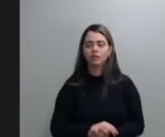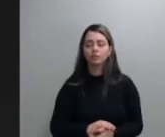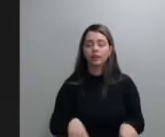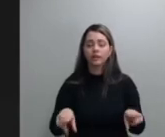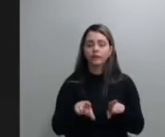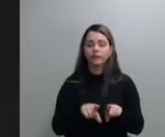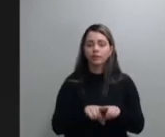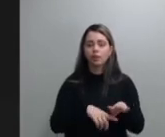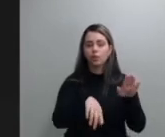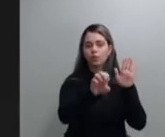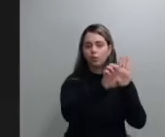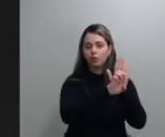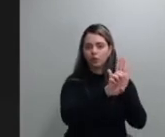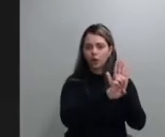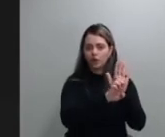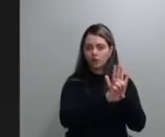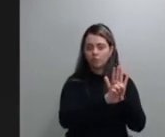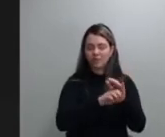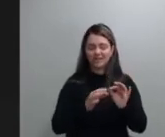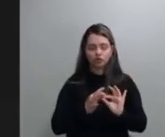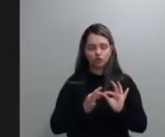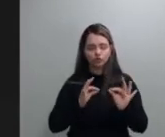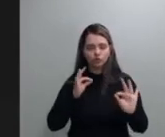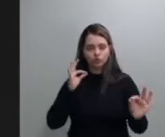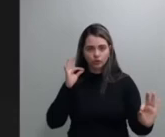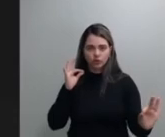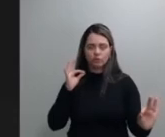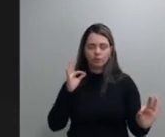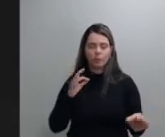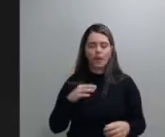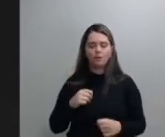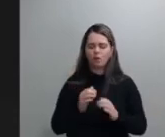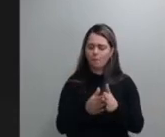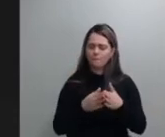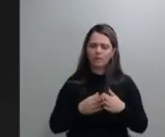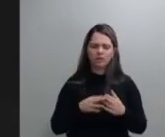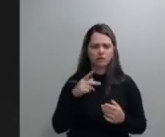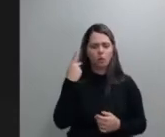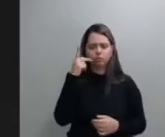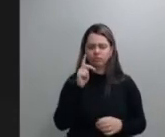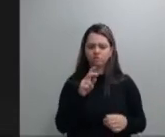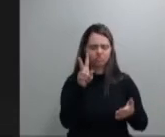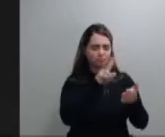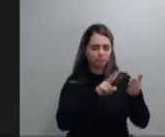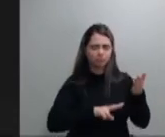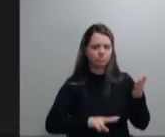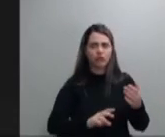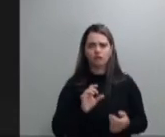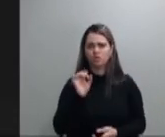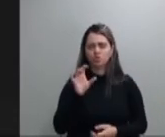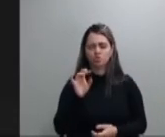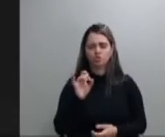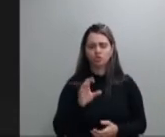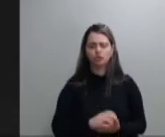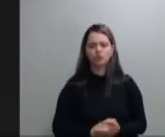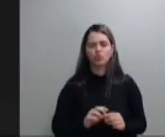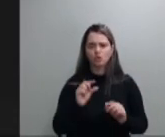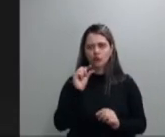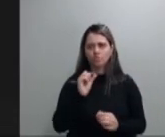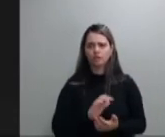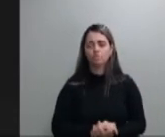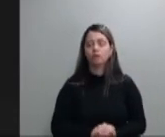que é muito longa eu vou pedir vênia para não ler eu penso que só a cabeça da emenda já elucida e prossigo